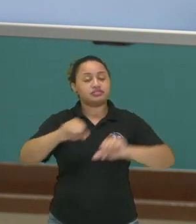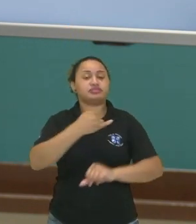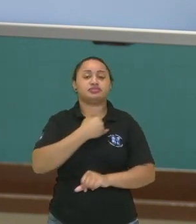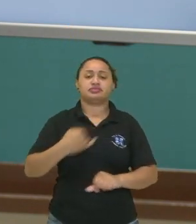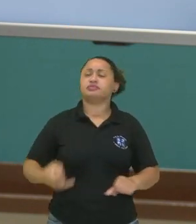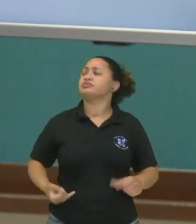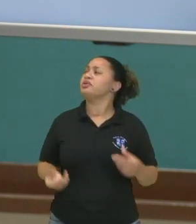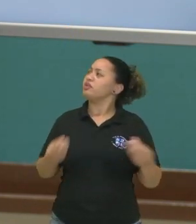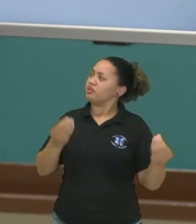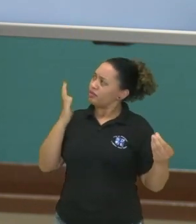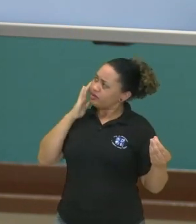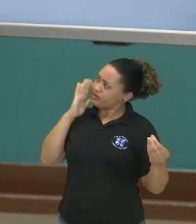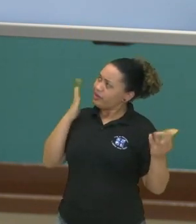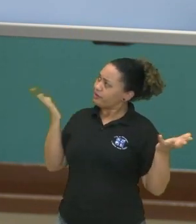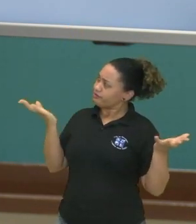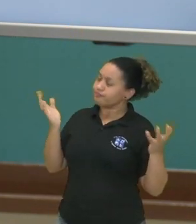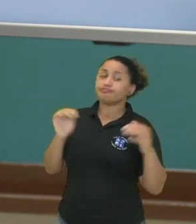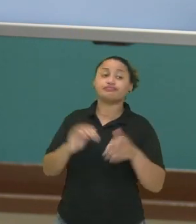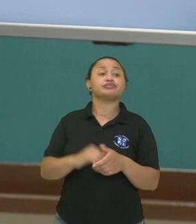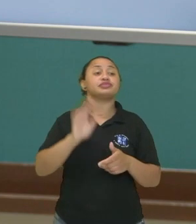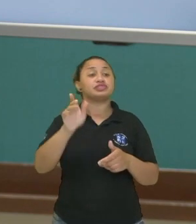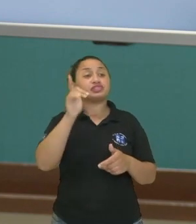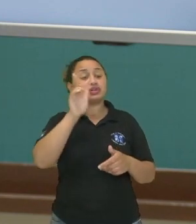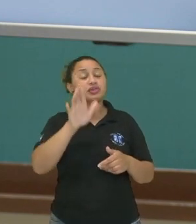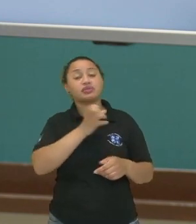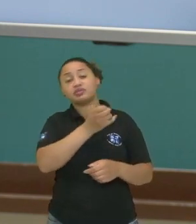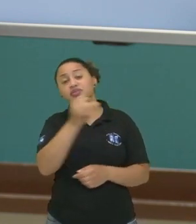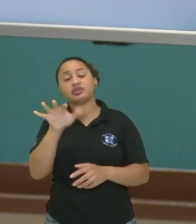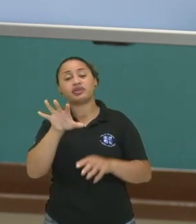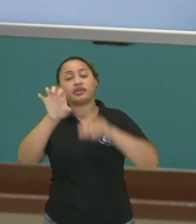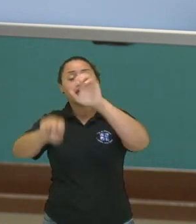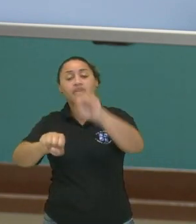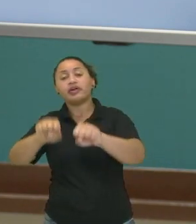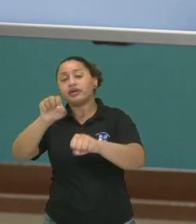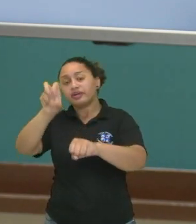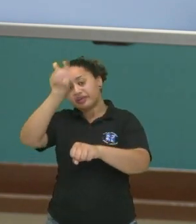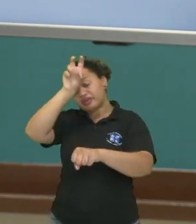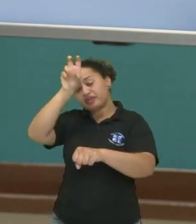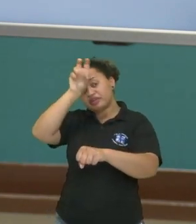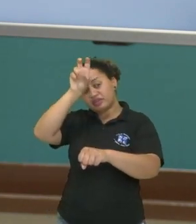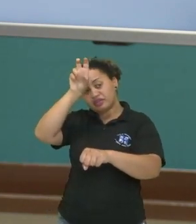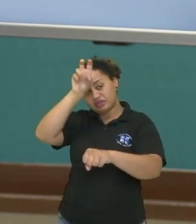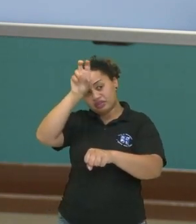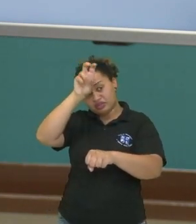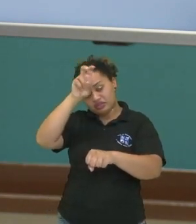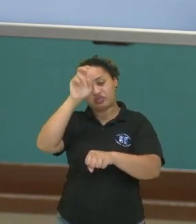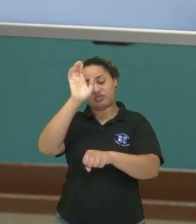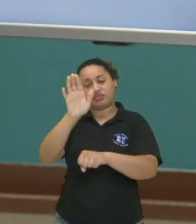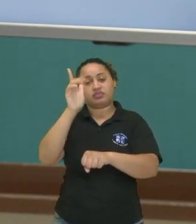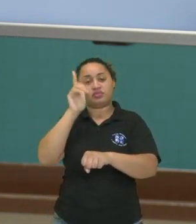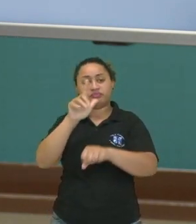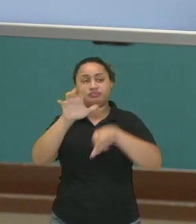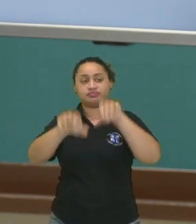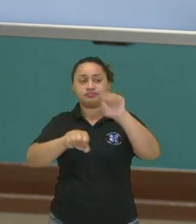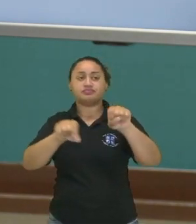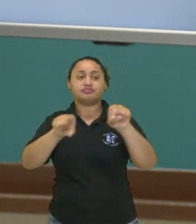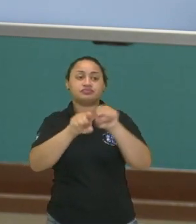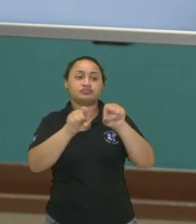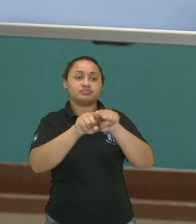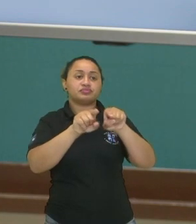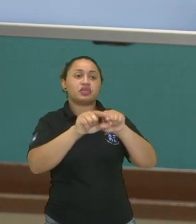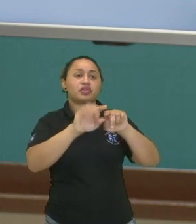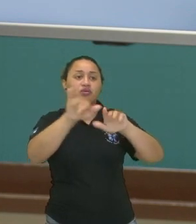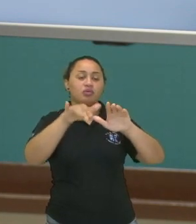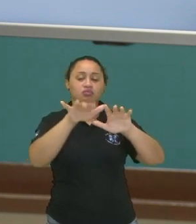como é que você sabe? Já dominou o Egito, então Otávio Augusto já venceu as tropas de Marco Antônio com a Cleópatra, né, e já fechou praticamente